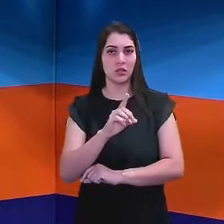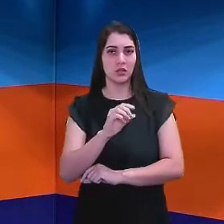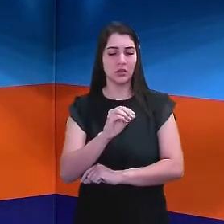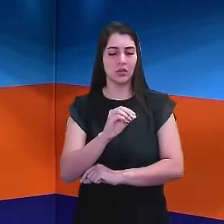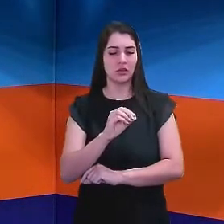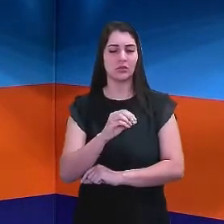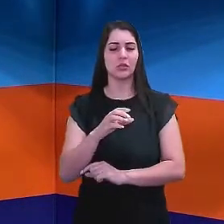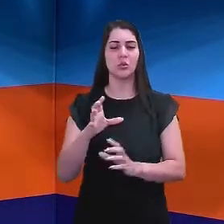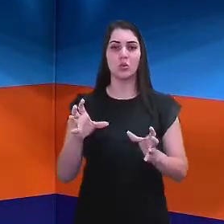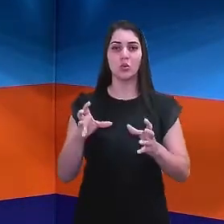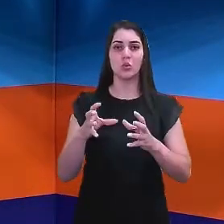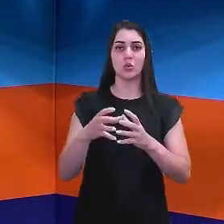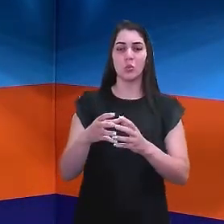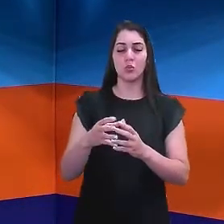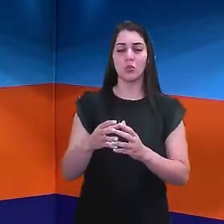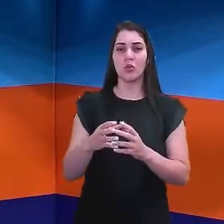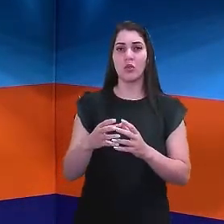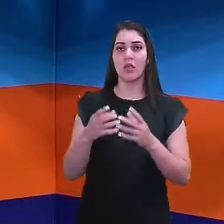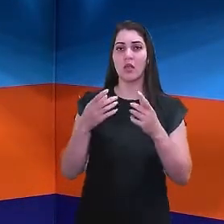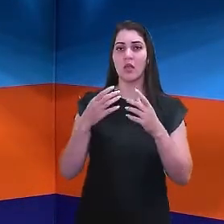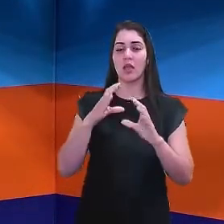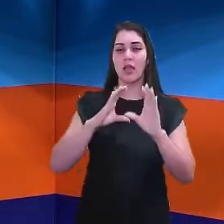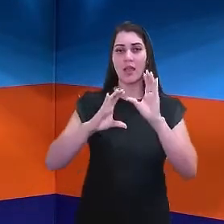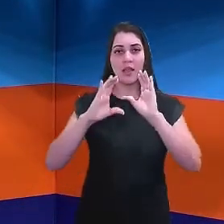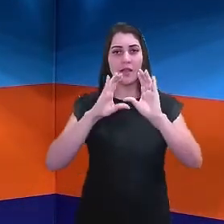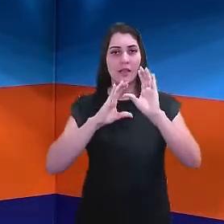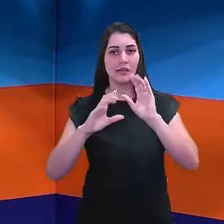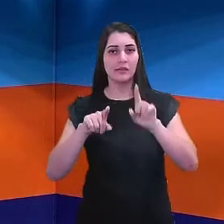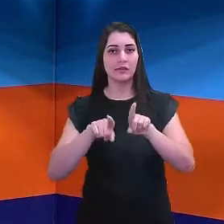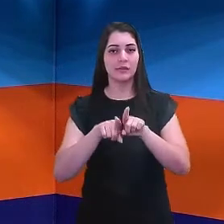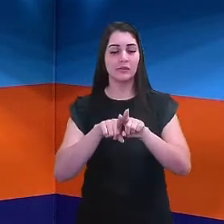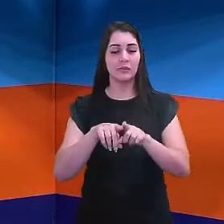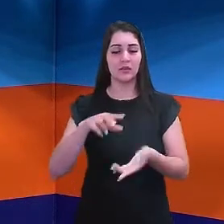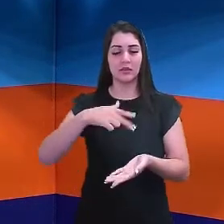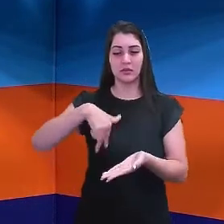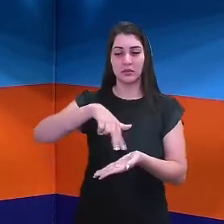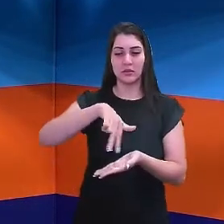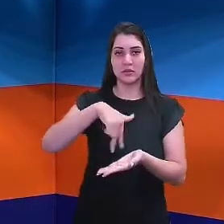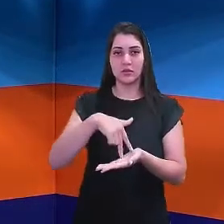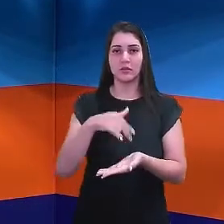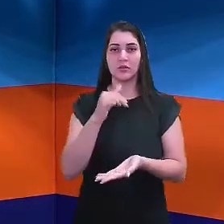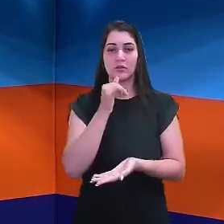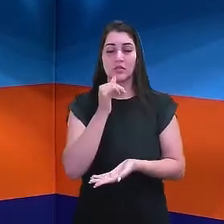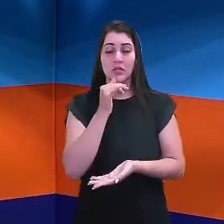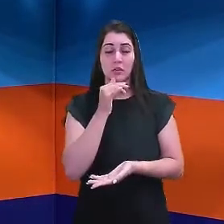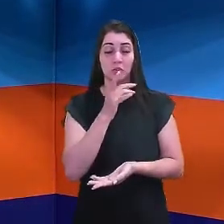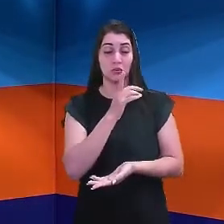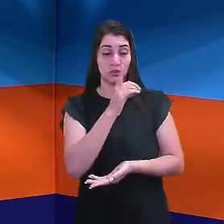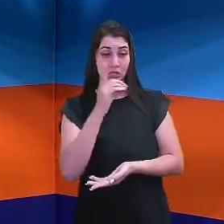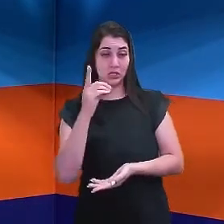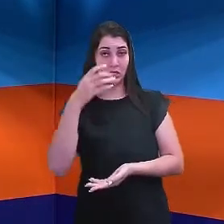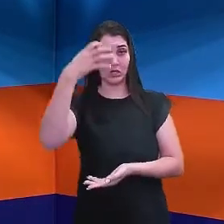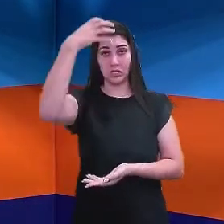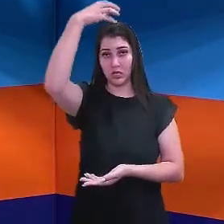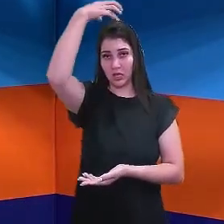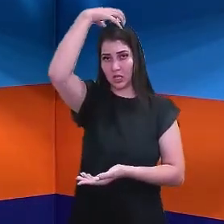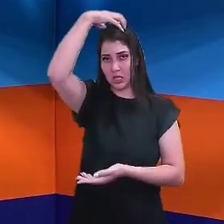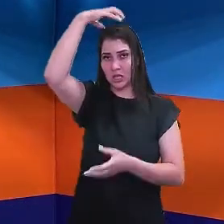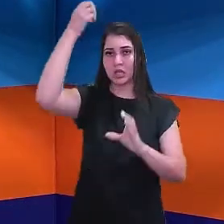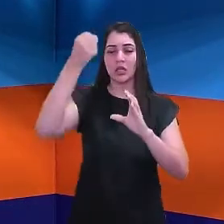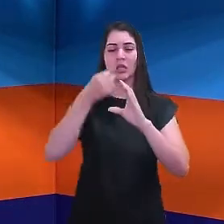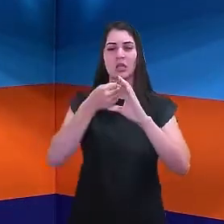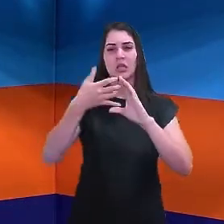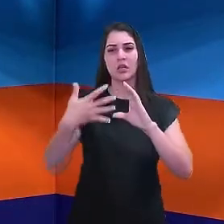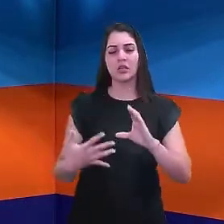certas datas comemorativas, preferencialmente em dias de reis ou quando está perto do Natal, caracterizando, contando a